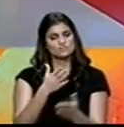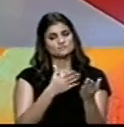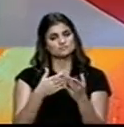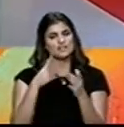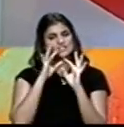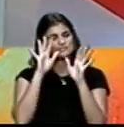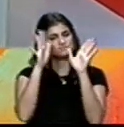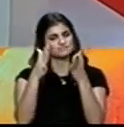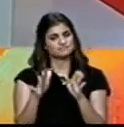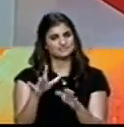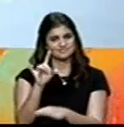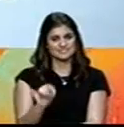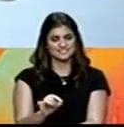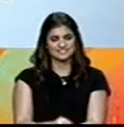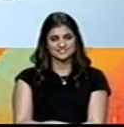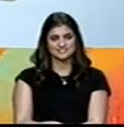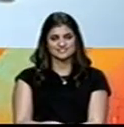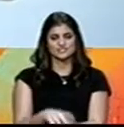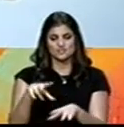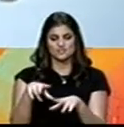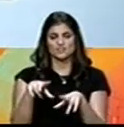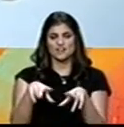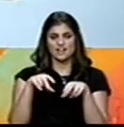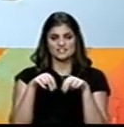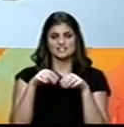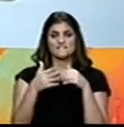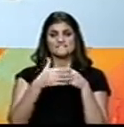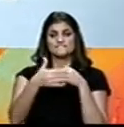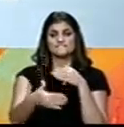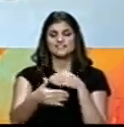elegante. Com essas calças imensas.